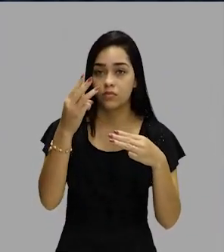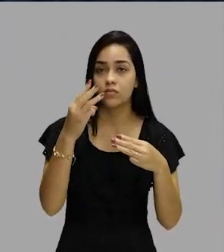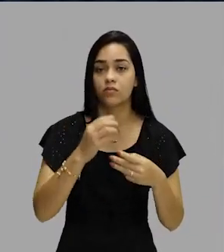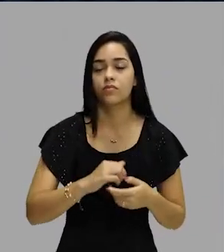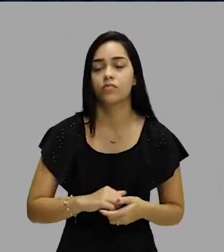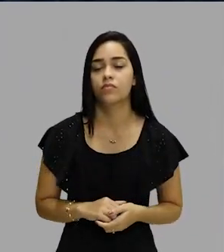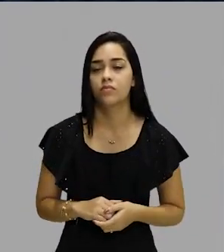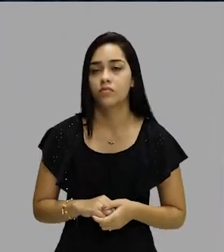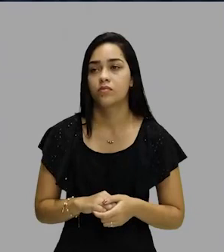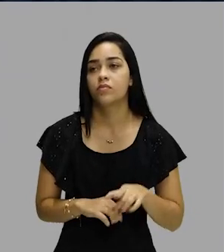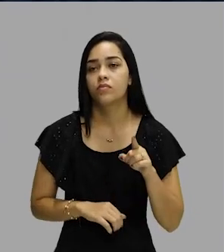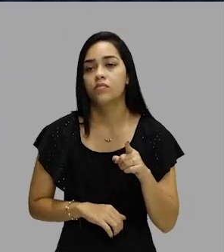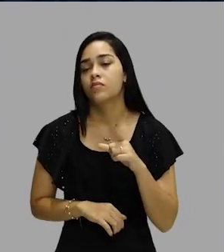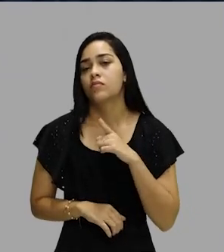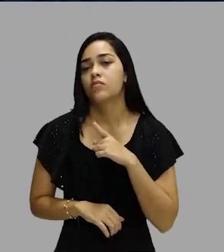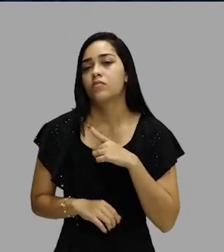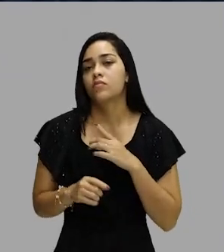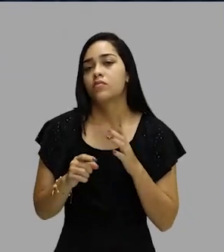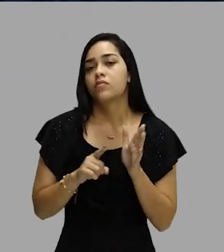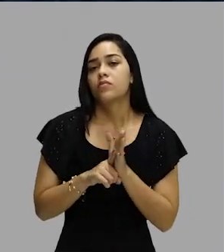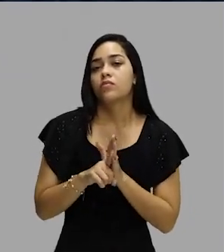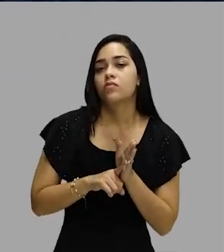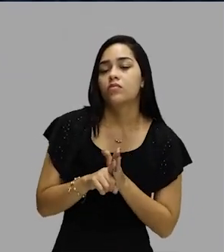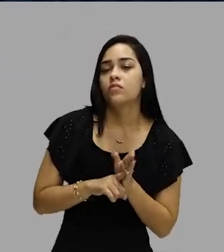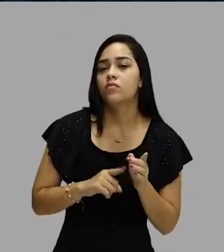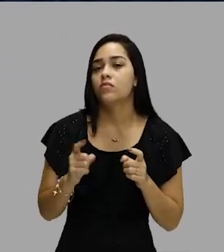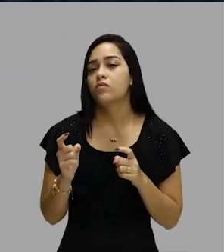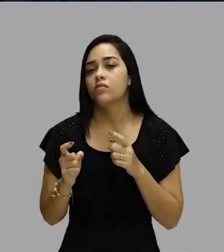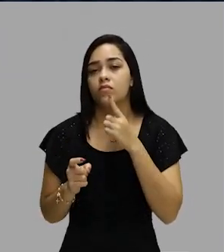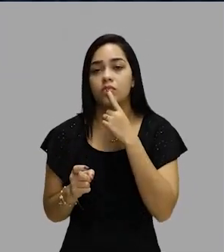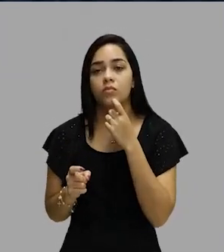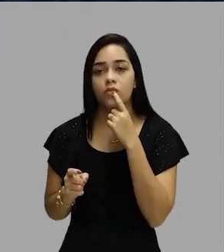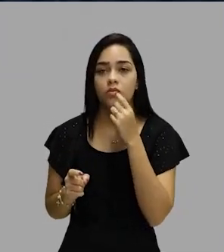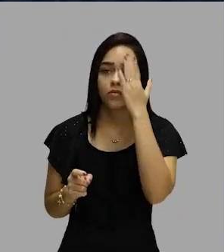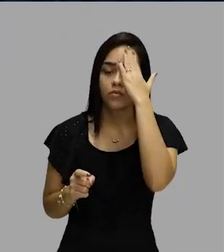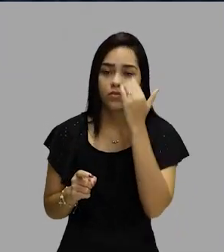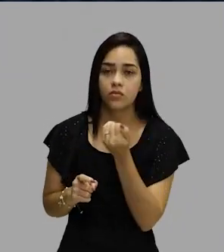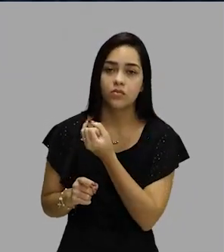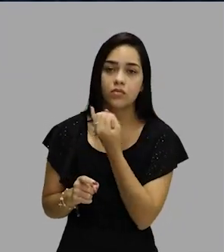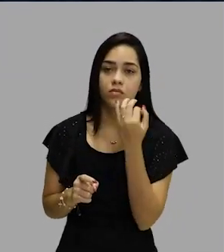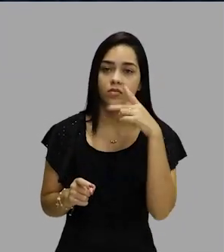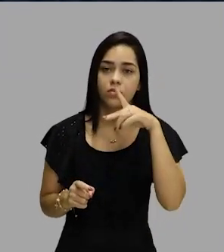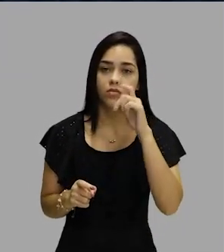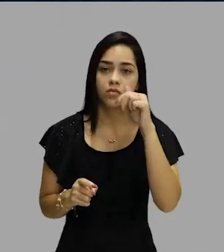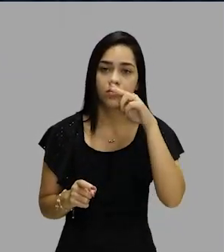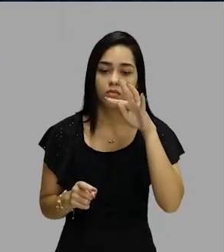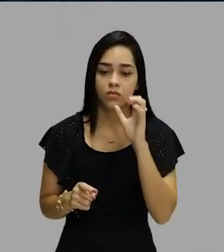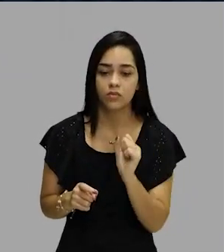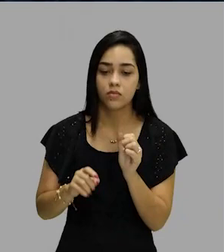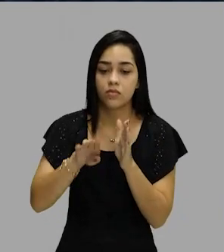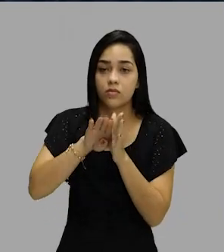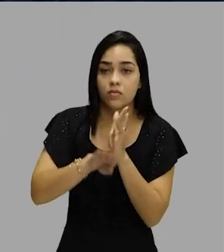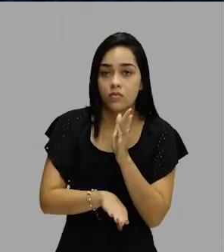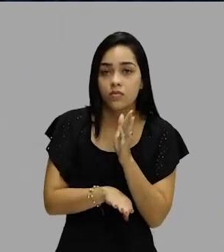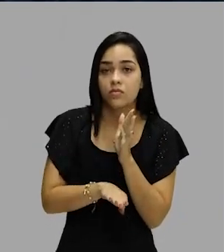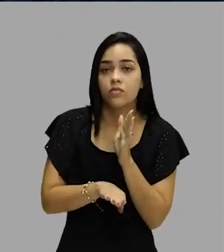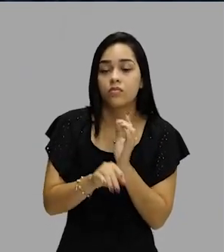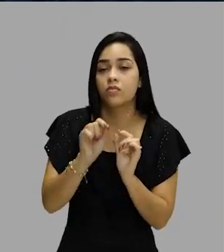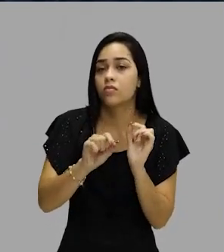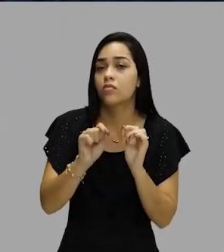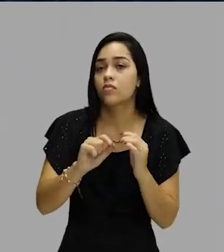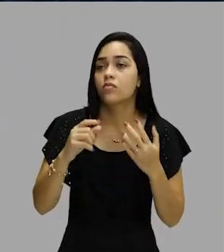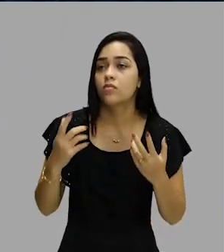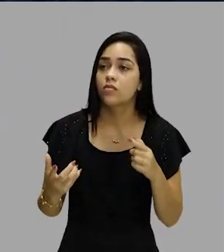cúbico. Então, quando você faz ali um exame de sangue, né, para saber a quantidade de plaquetas, se tiver abaixo disso aqui, então